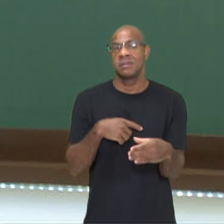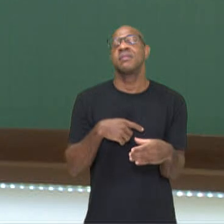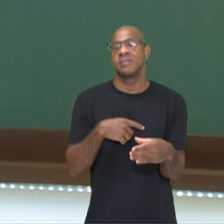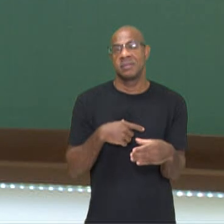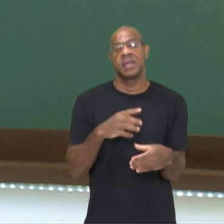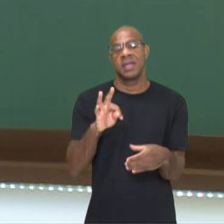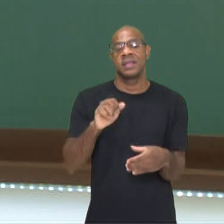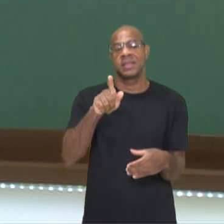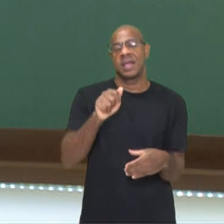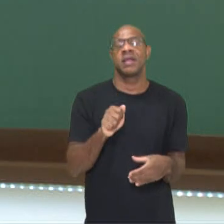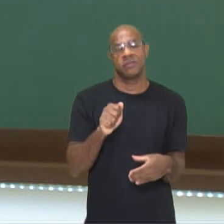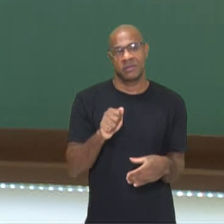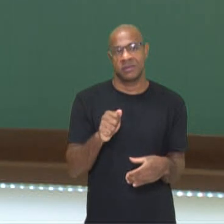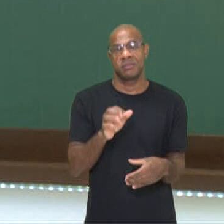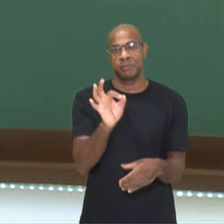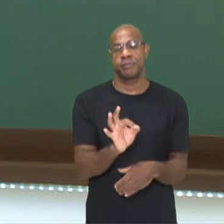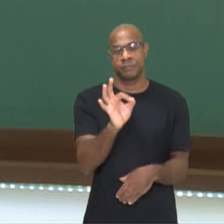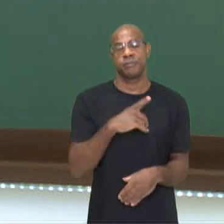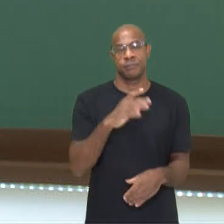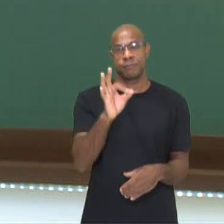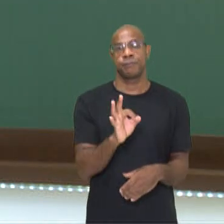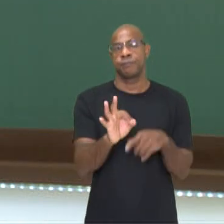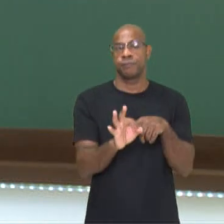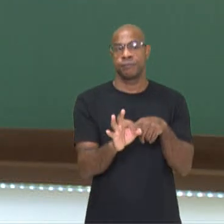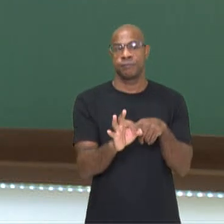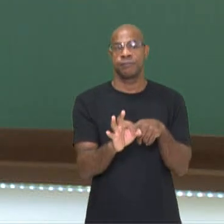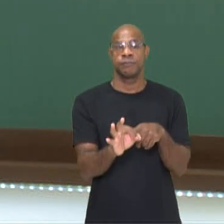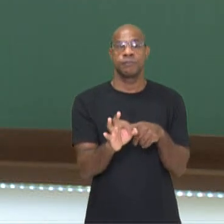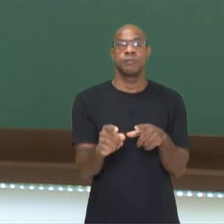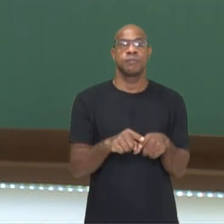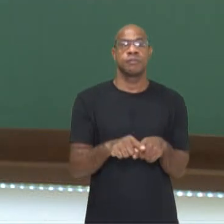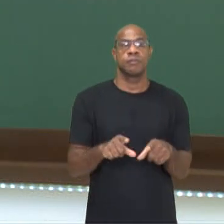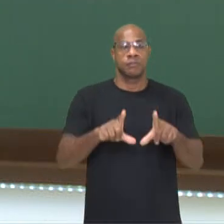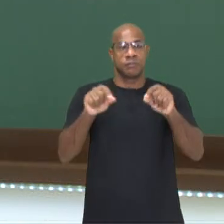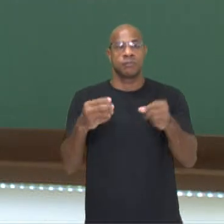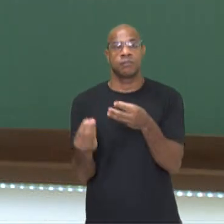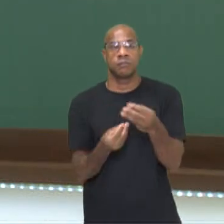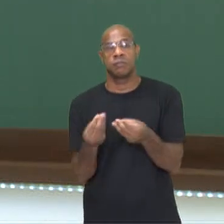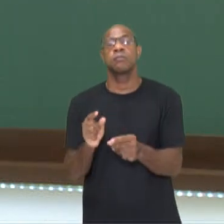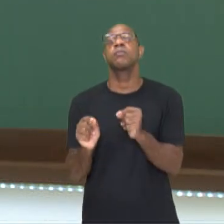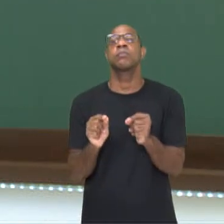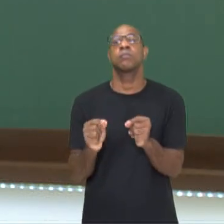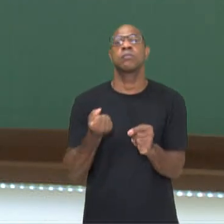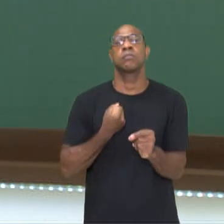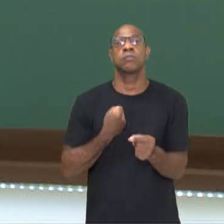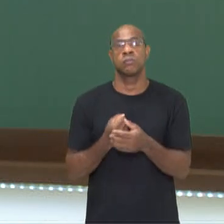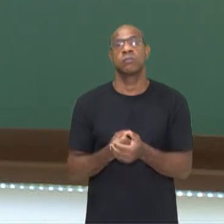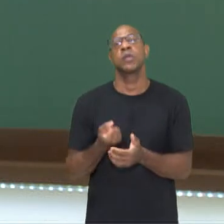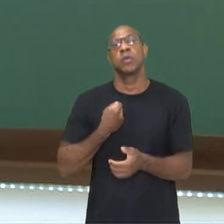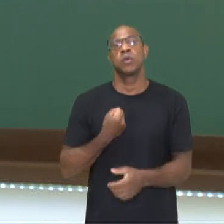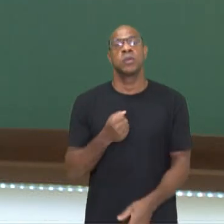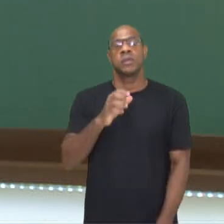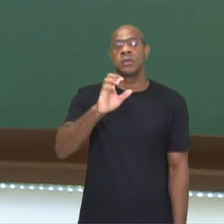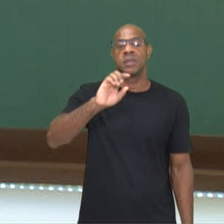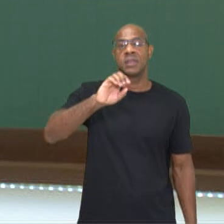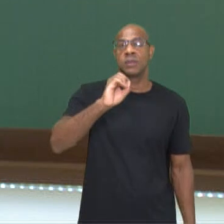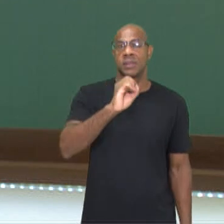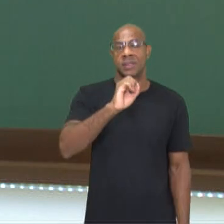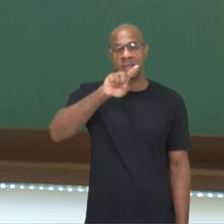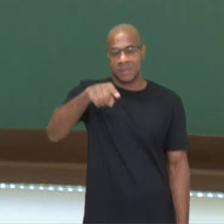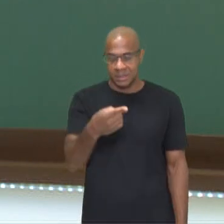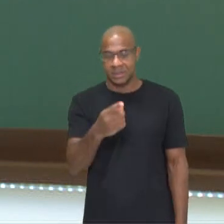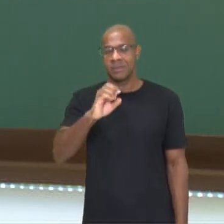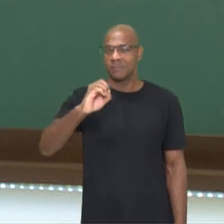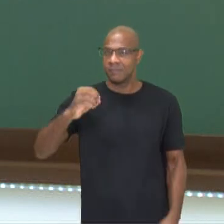taxa percentual. Essa taxa, para a fórmula, nós usamos na forma decimal. Então, a gente vai aplicar